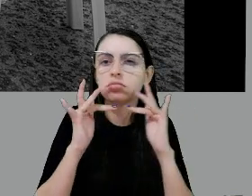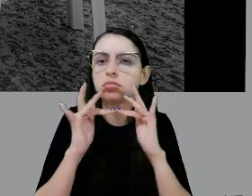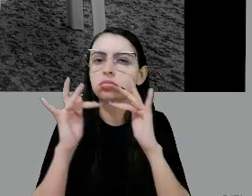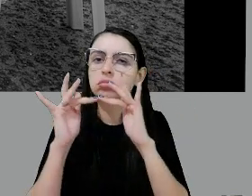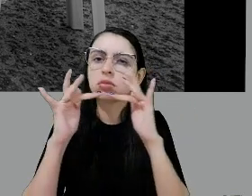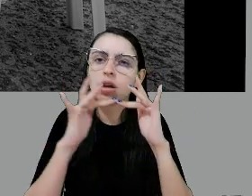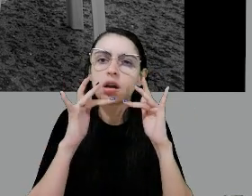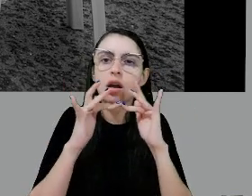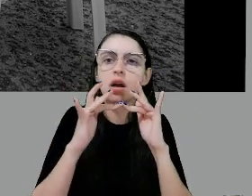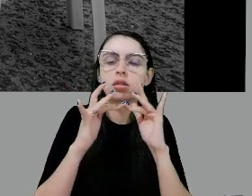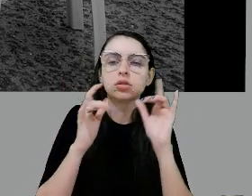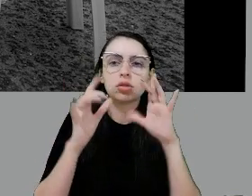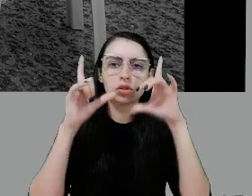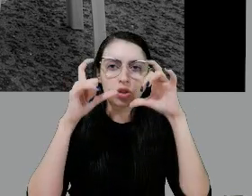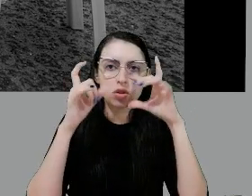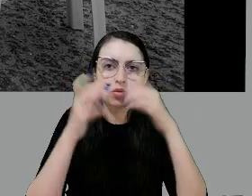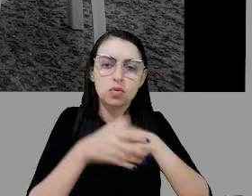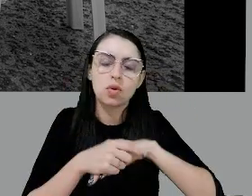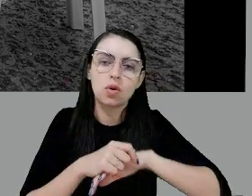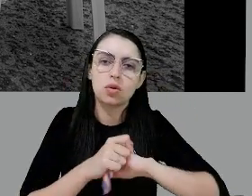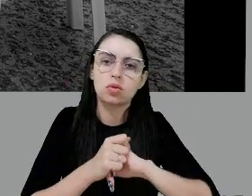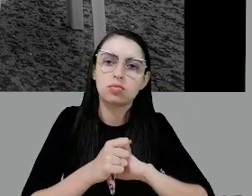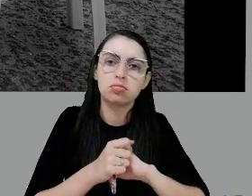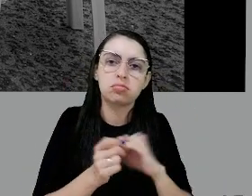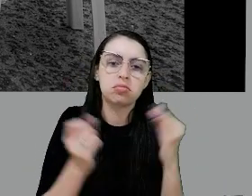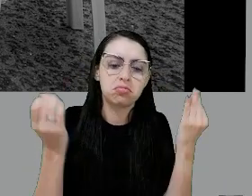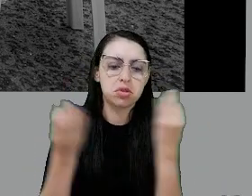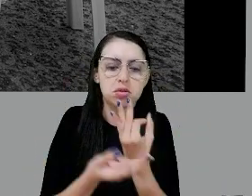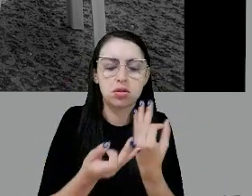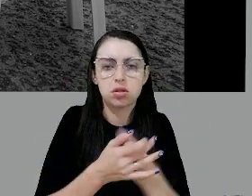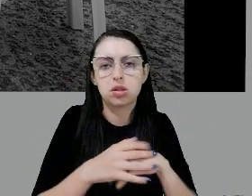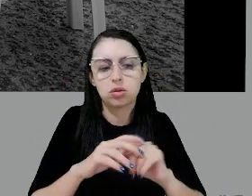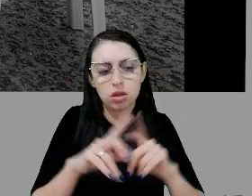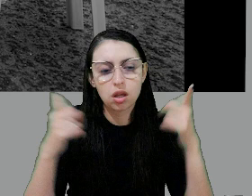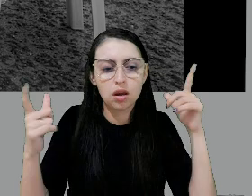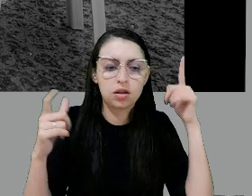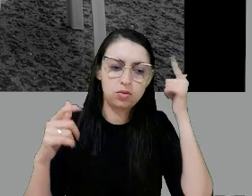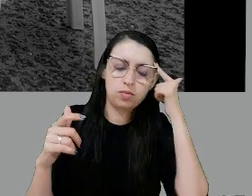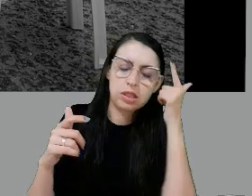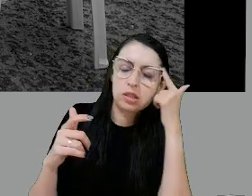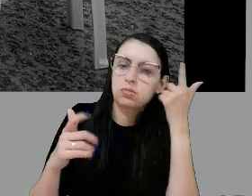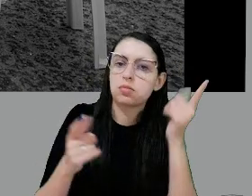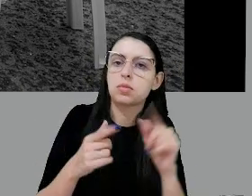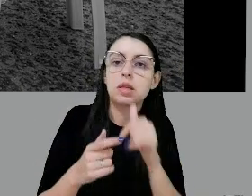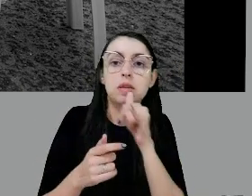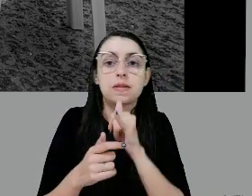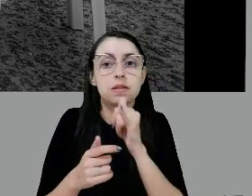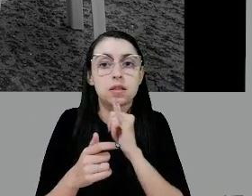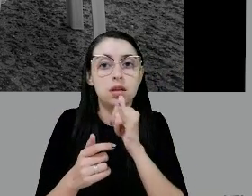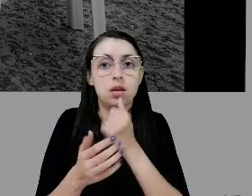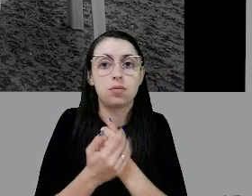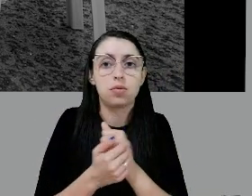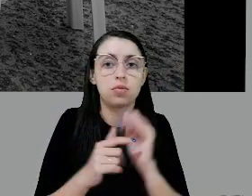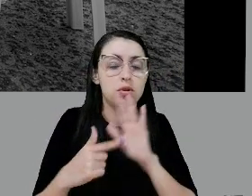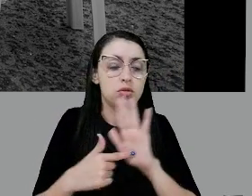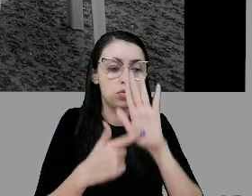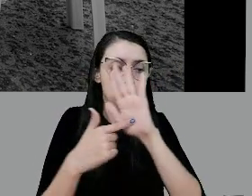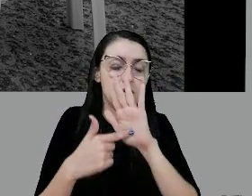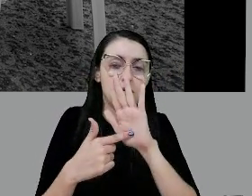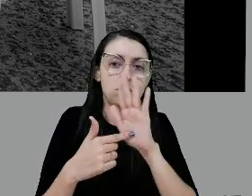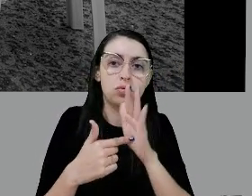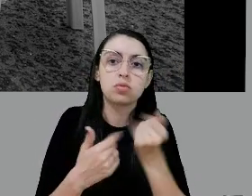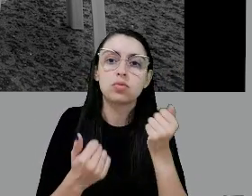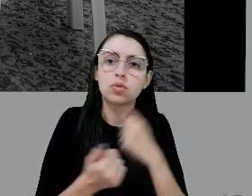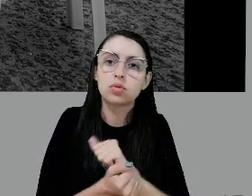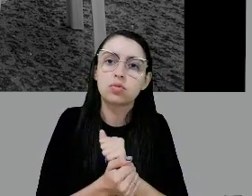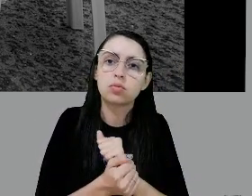íntimas e mais particulares são as fotos, maior a amplitude que elas têm. Por exemplo, nessa foto